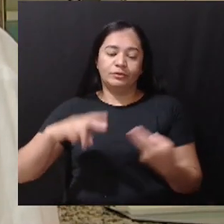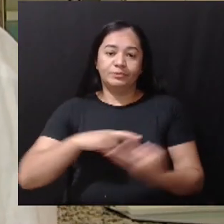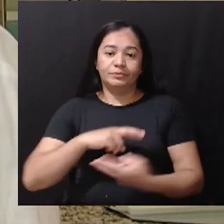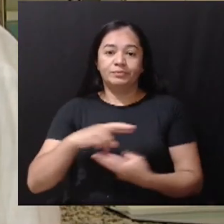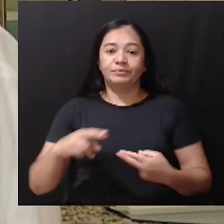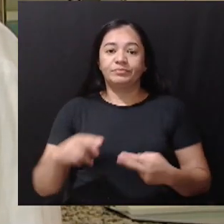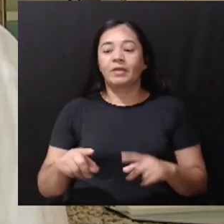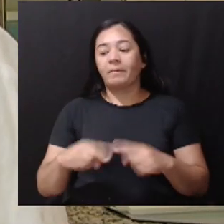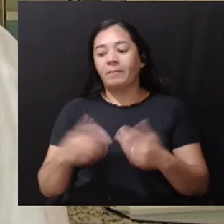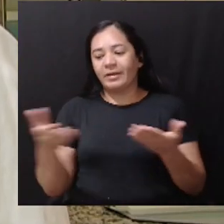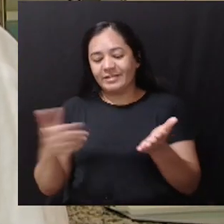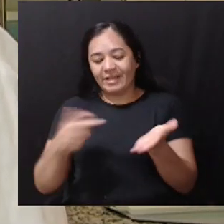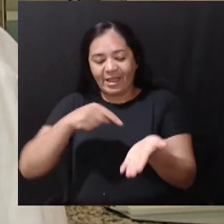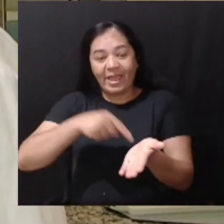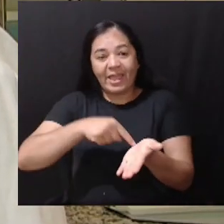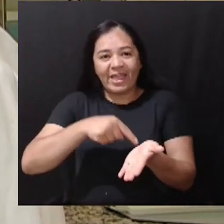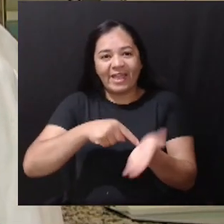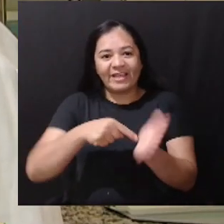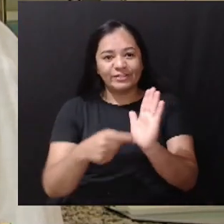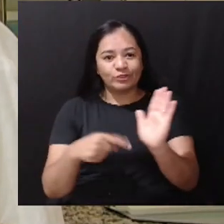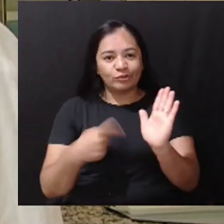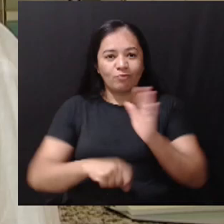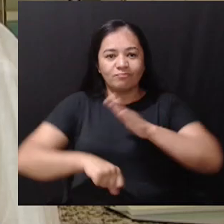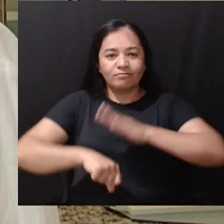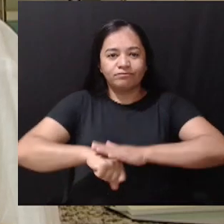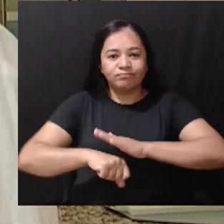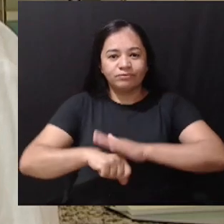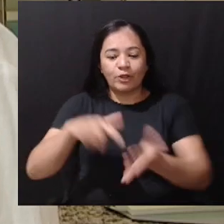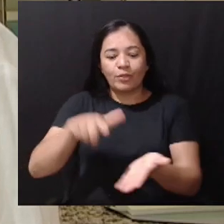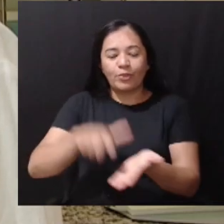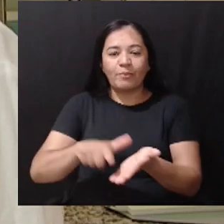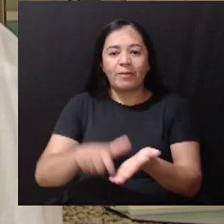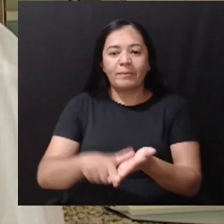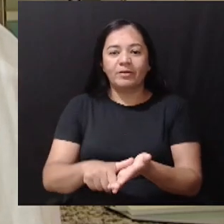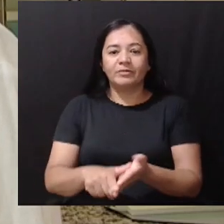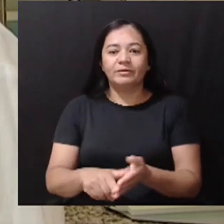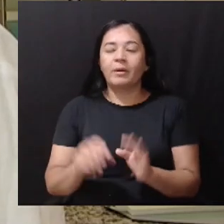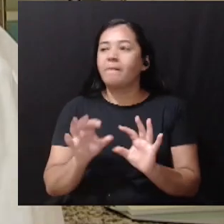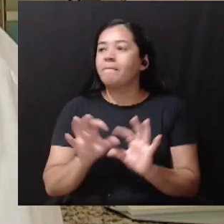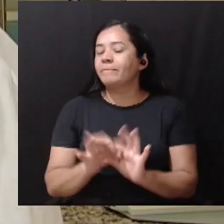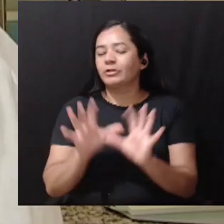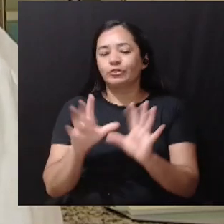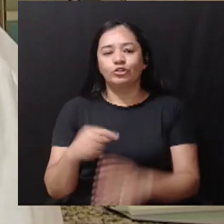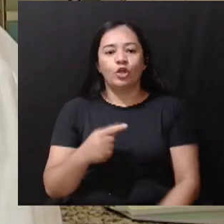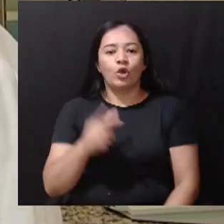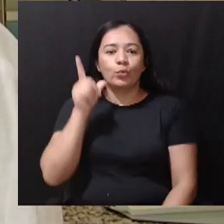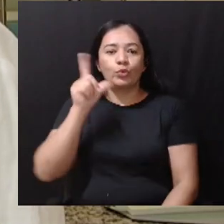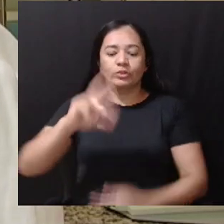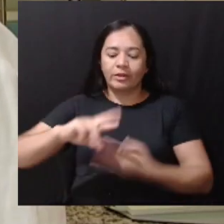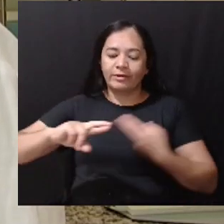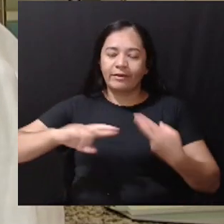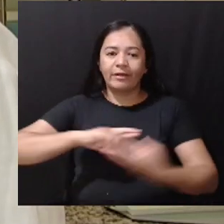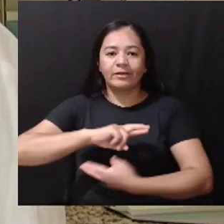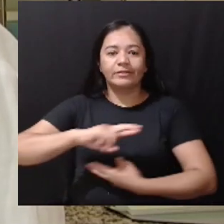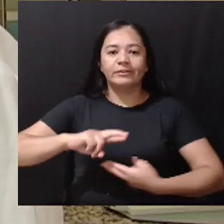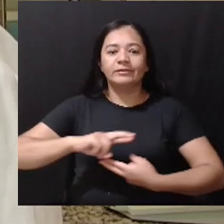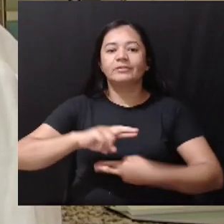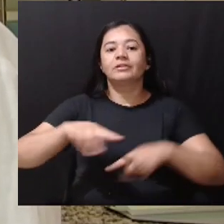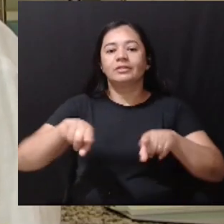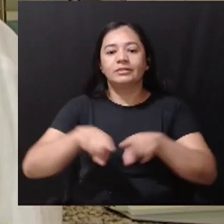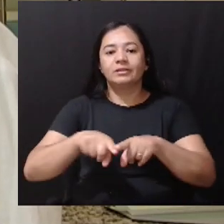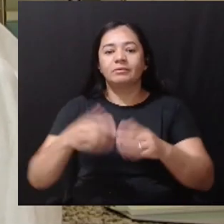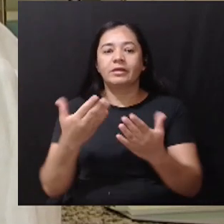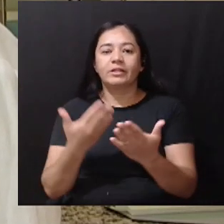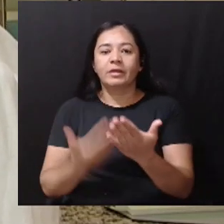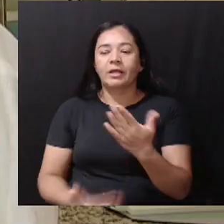caso aqui, o coating que foi feito sobre o papel, ele permite com que a gente consiga depois reciclar o papel e sem perder